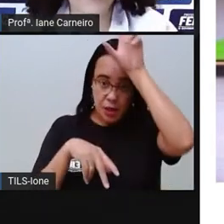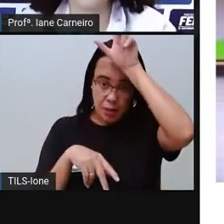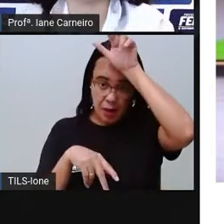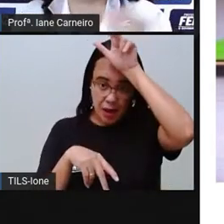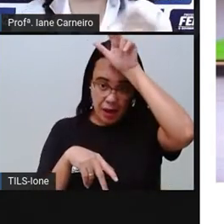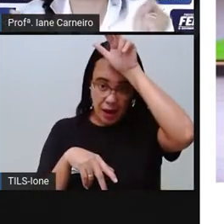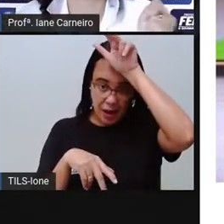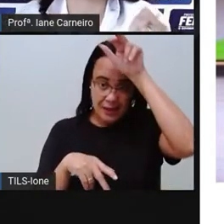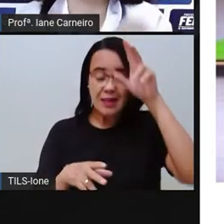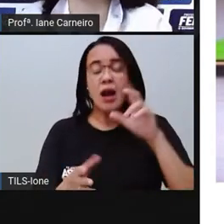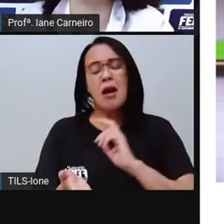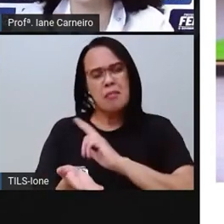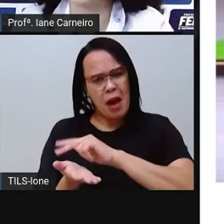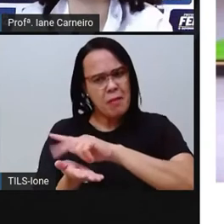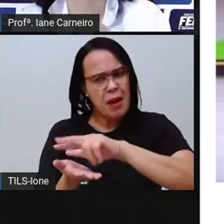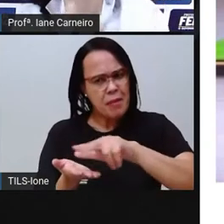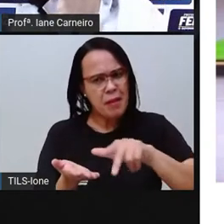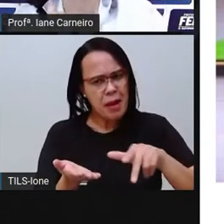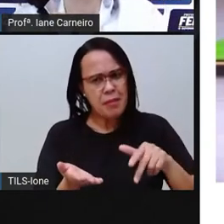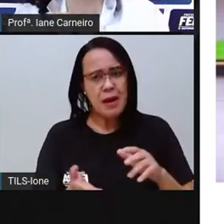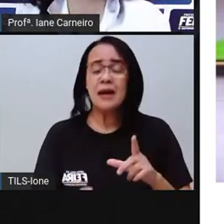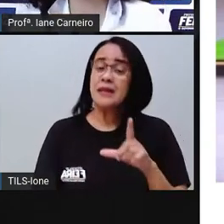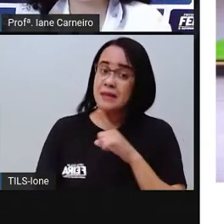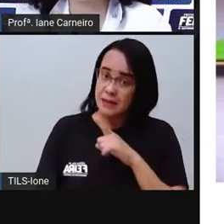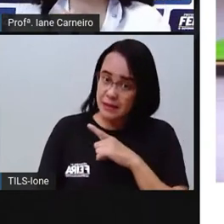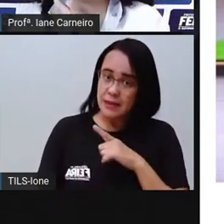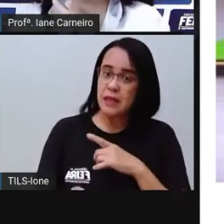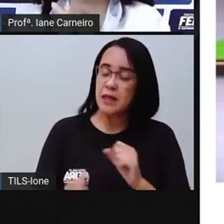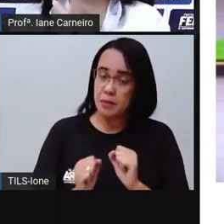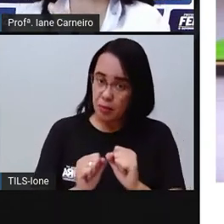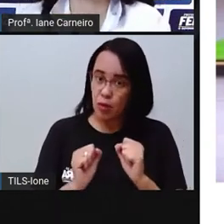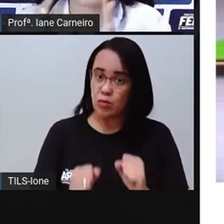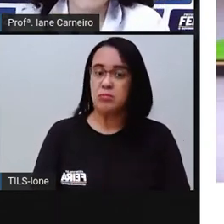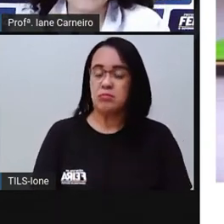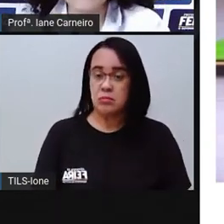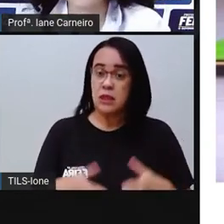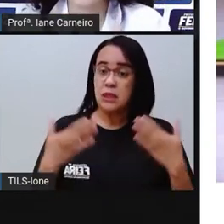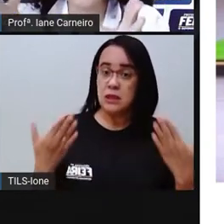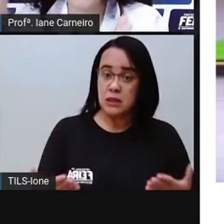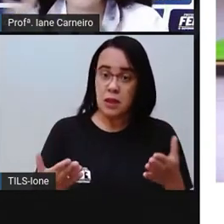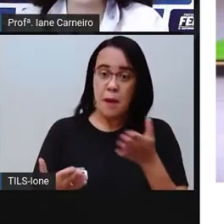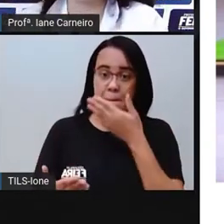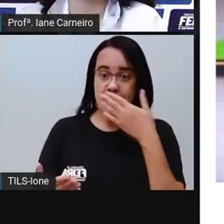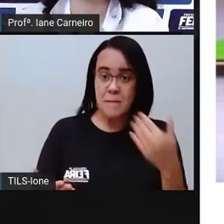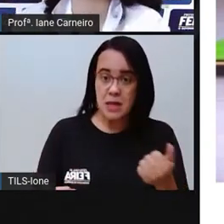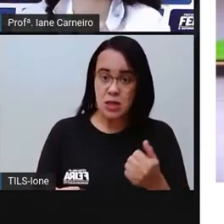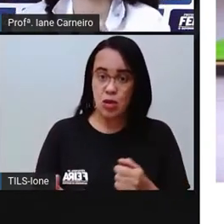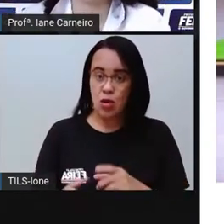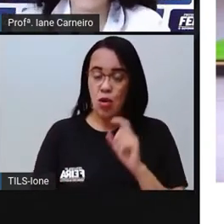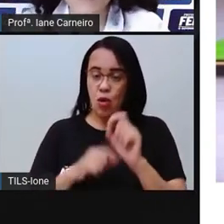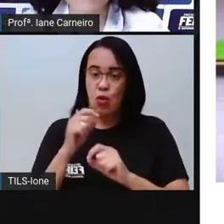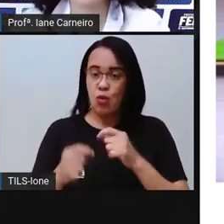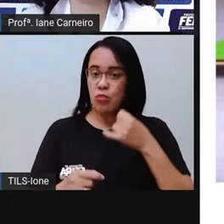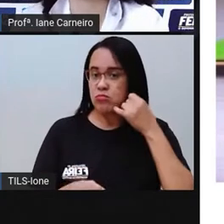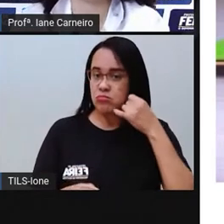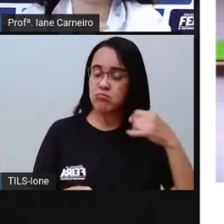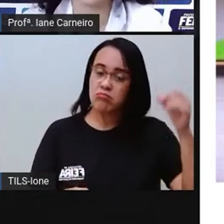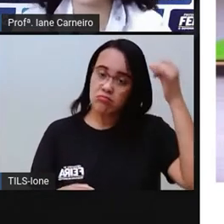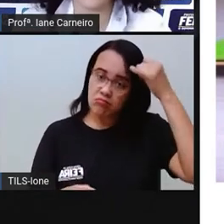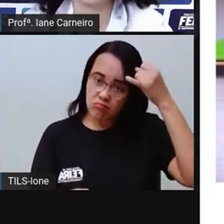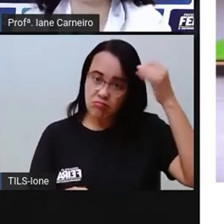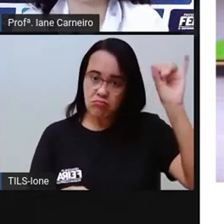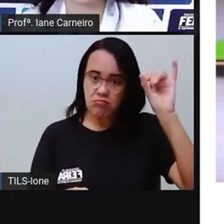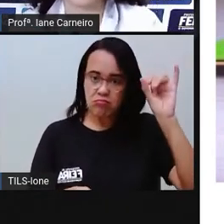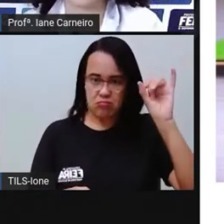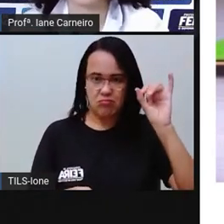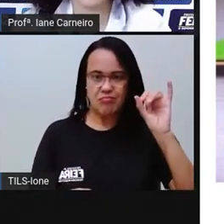Lagartixa. Ai, a Pro tem ginge. Pois é, esses bichinhos, eles comem esses restinhos de comida que estão lá na